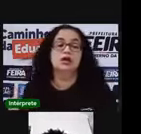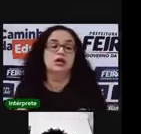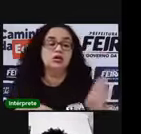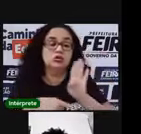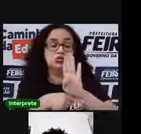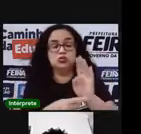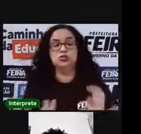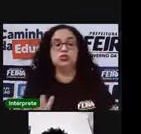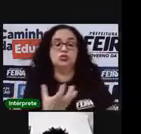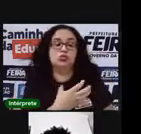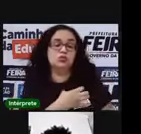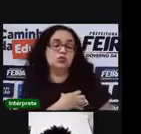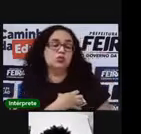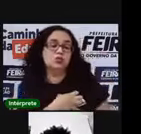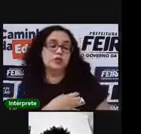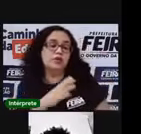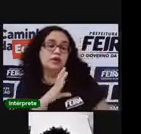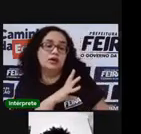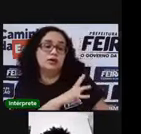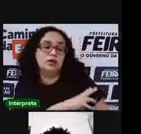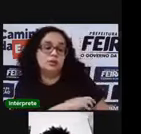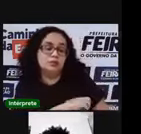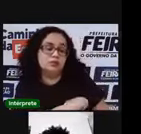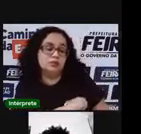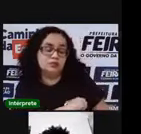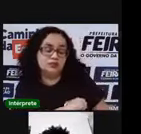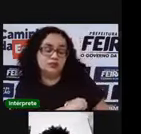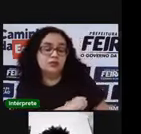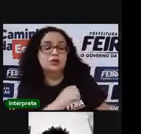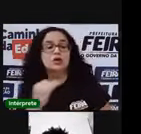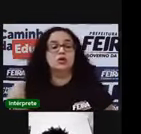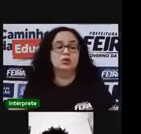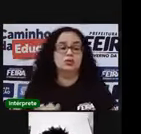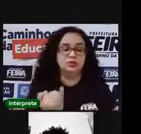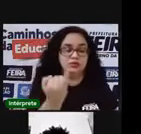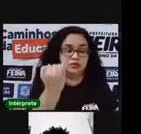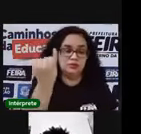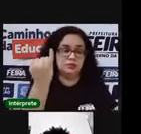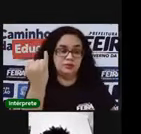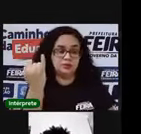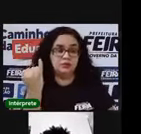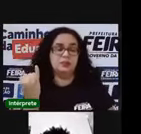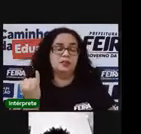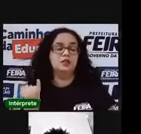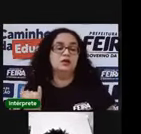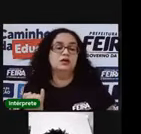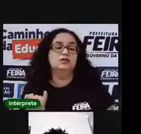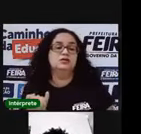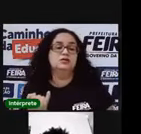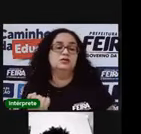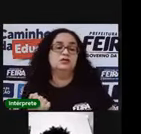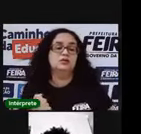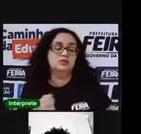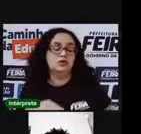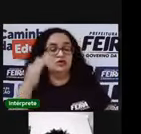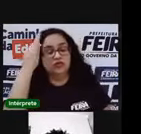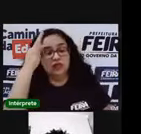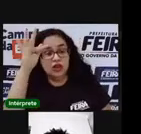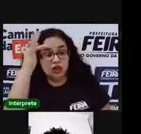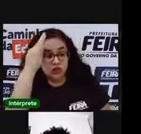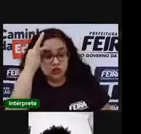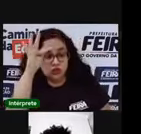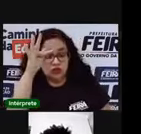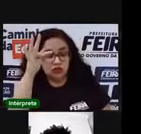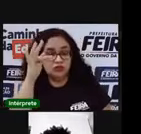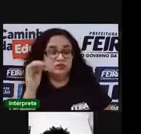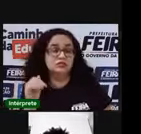a fraternidade. O que é a fraternidade? O princípio, gente, não é? O princípio moral, filosófico, não é?